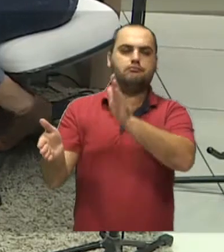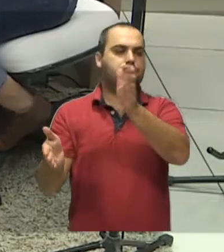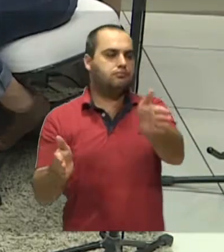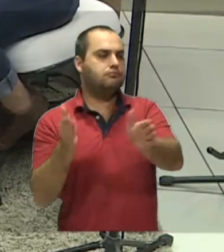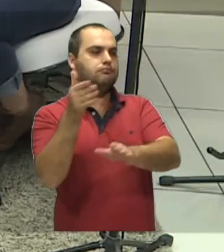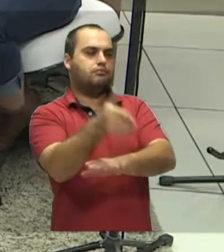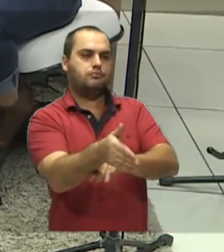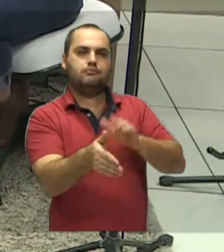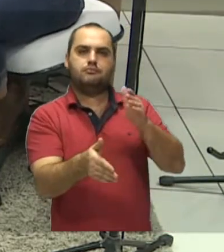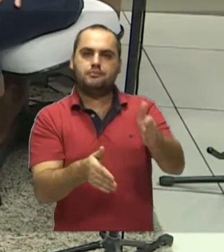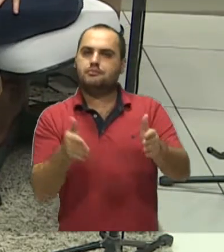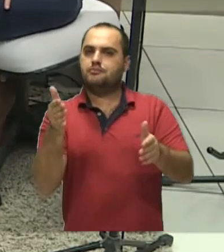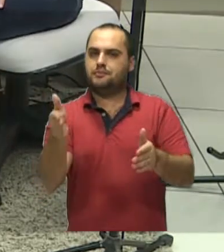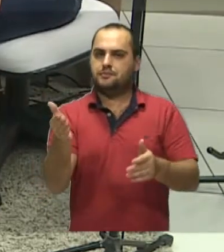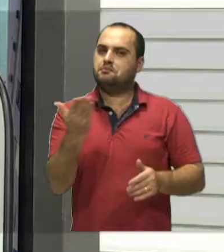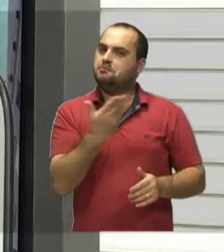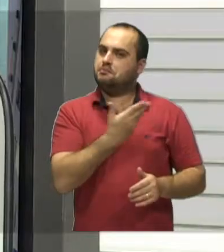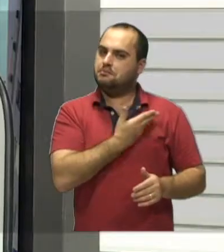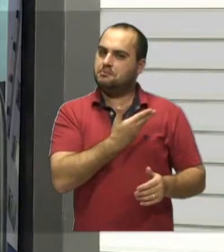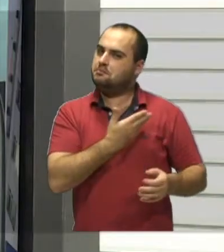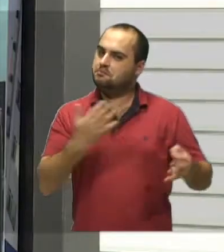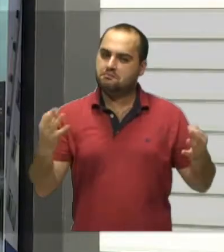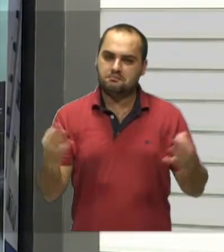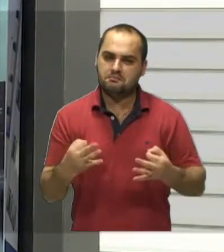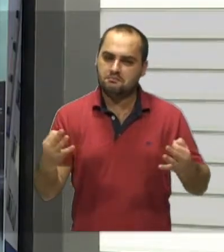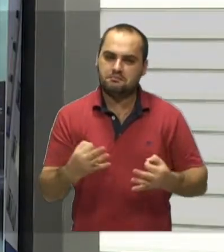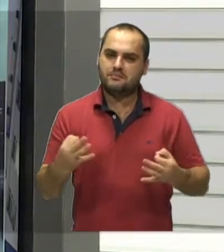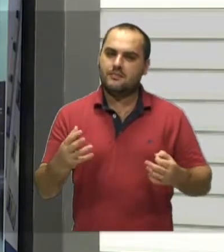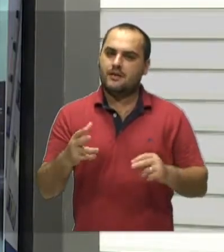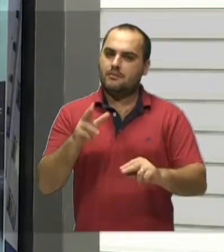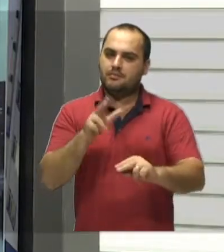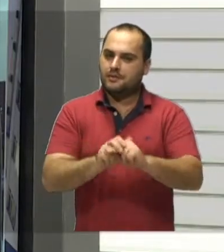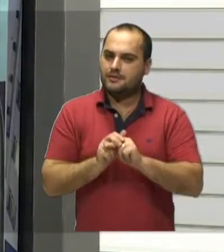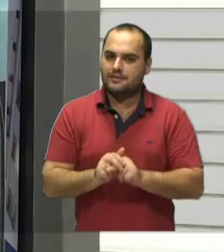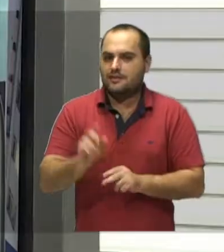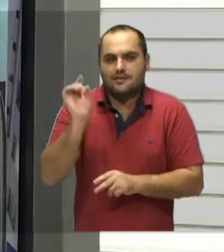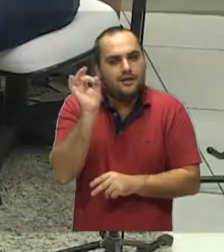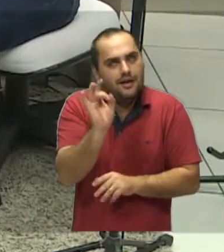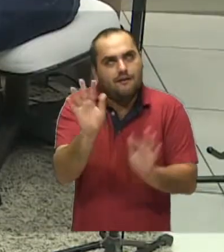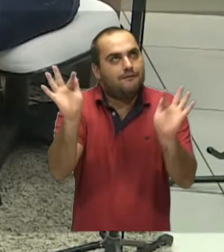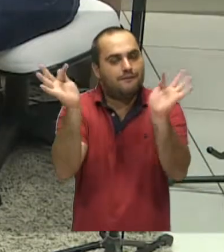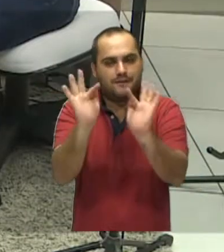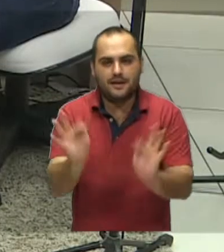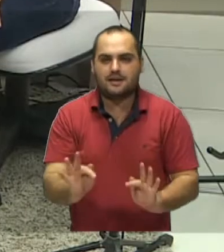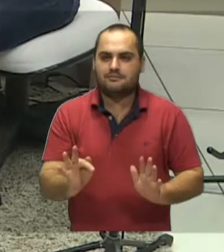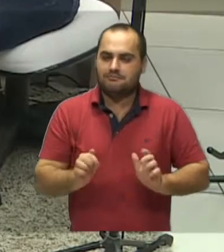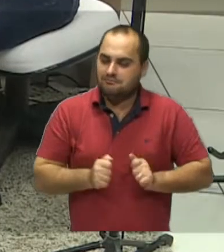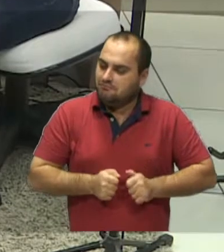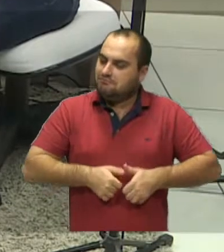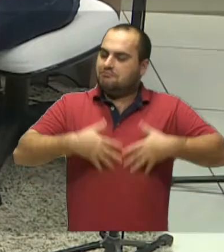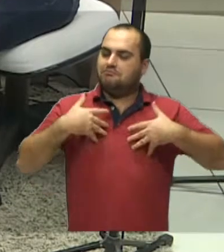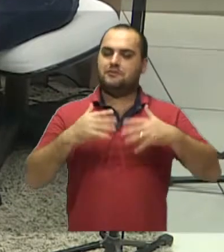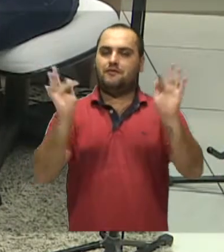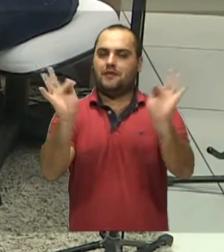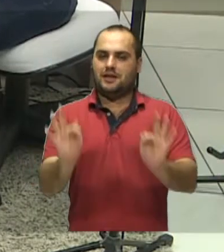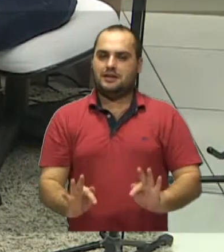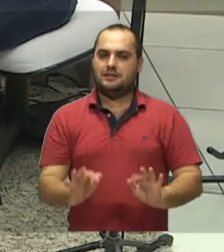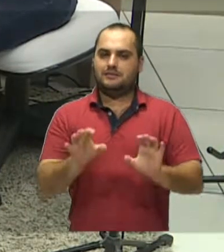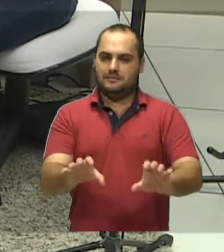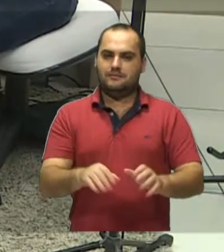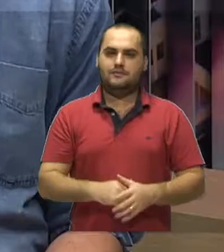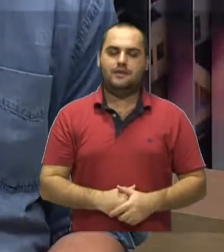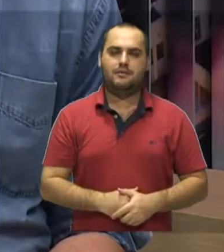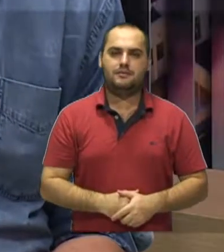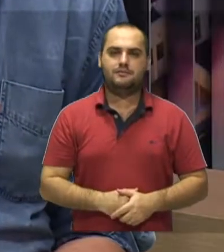nos tornamos grandes amigos mesmo. Então, para mim, é só alegria. Eu me sinto realmente privilegiada por conta disso. Nós